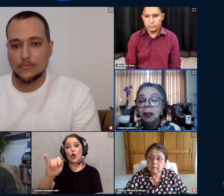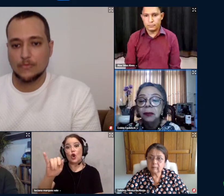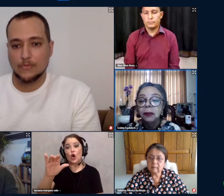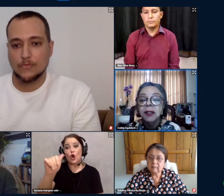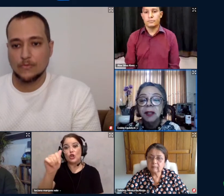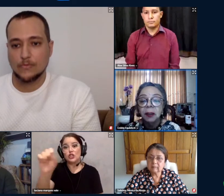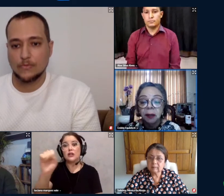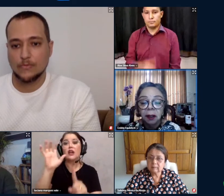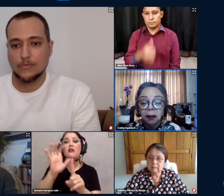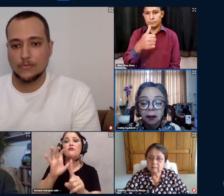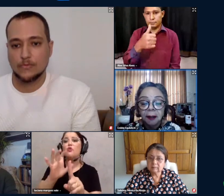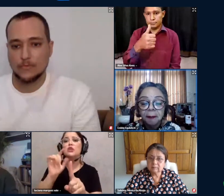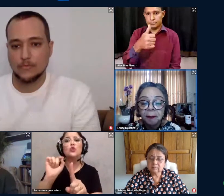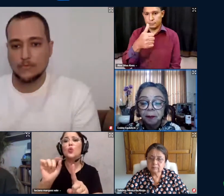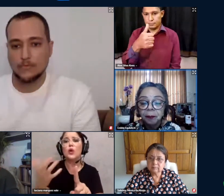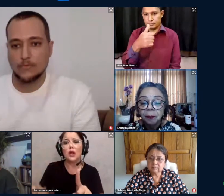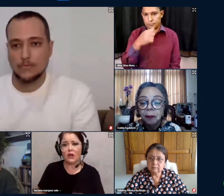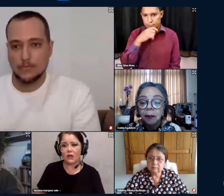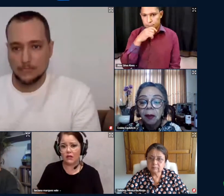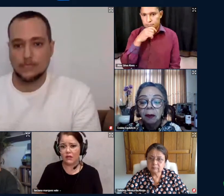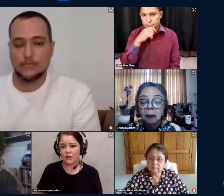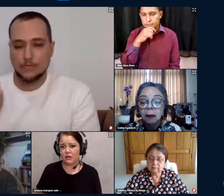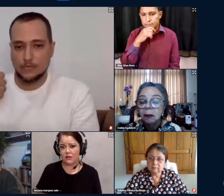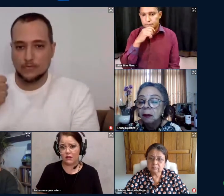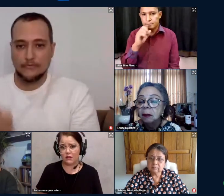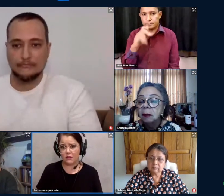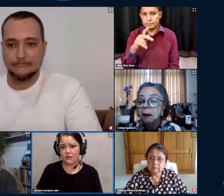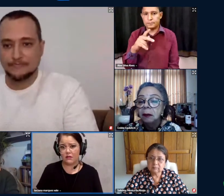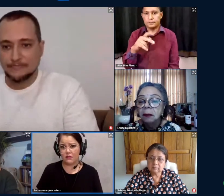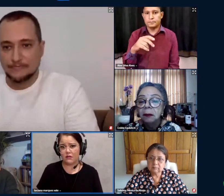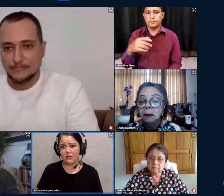o quê? Influenciaram o quê?